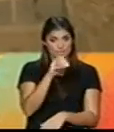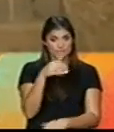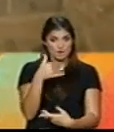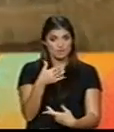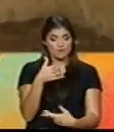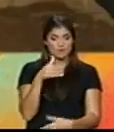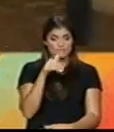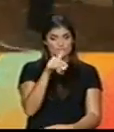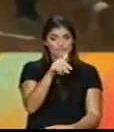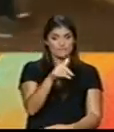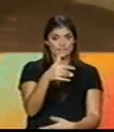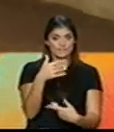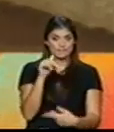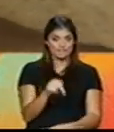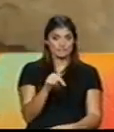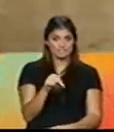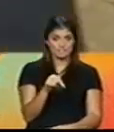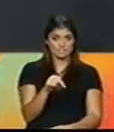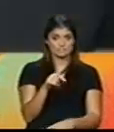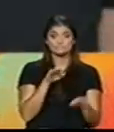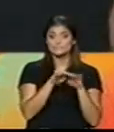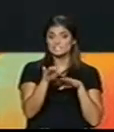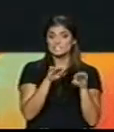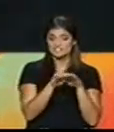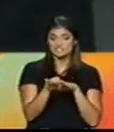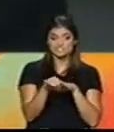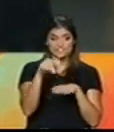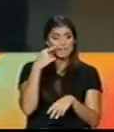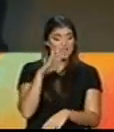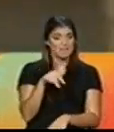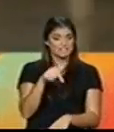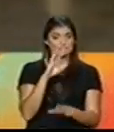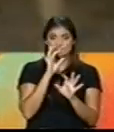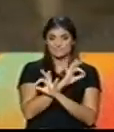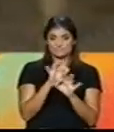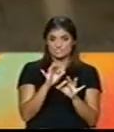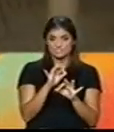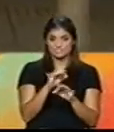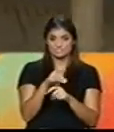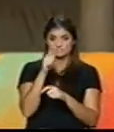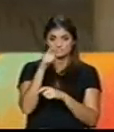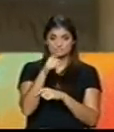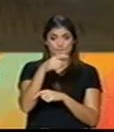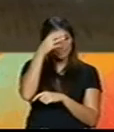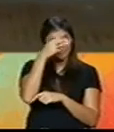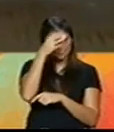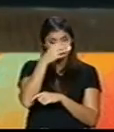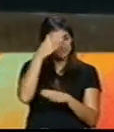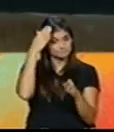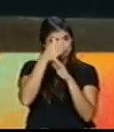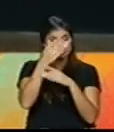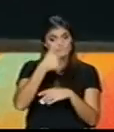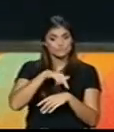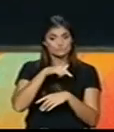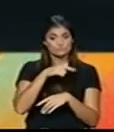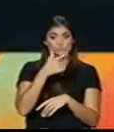vou ter ali porque eu vou passar aqui por estes praticantes que estão aqui, espetaculares, hein? Eles fartaram-se de acertar, não sei, mas também não temos